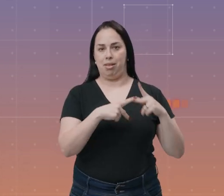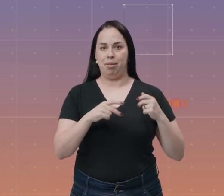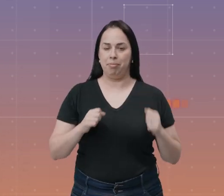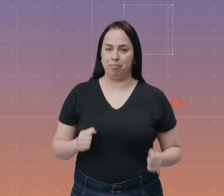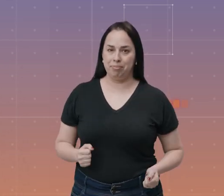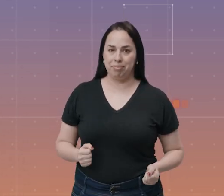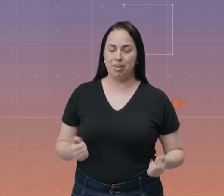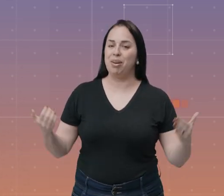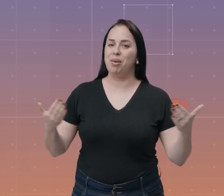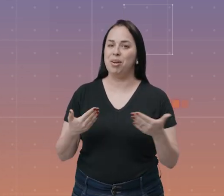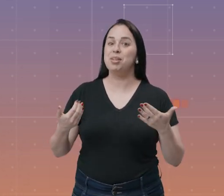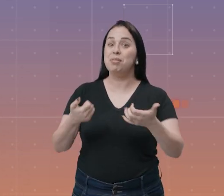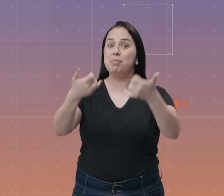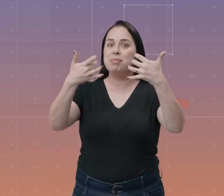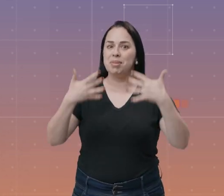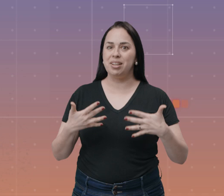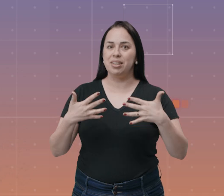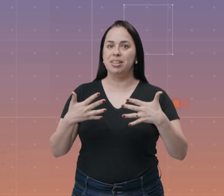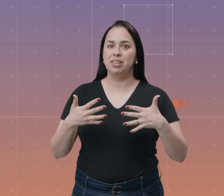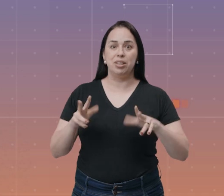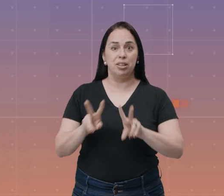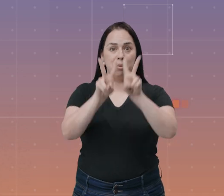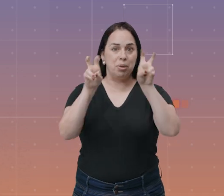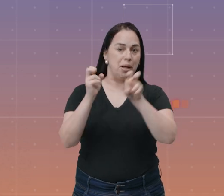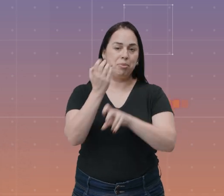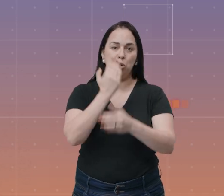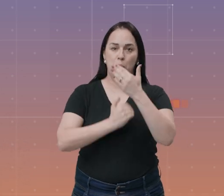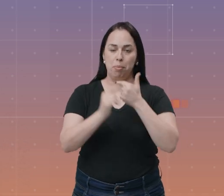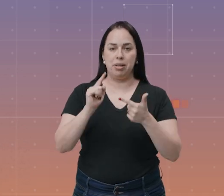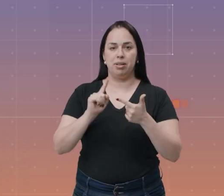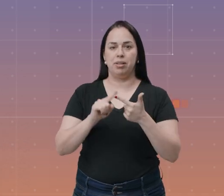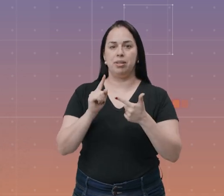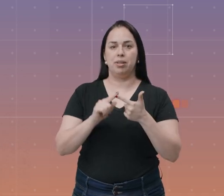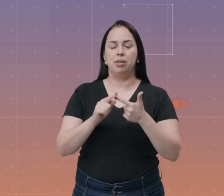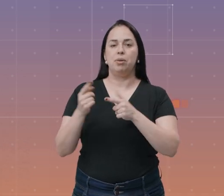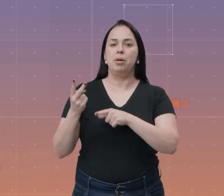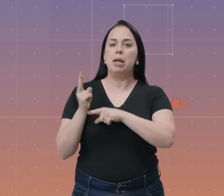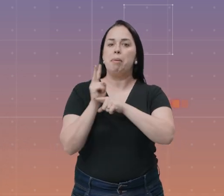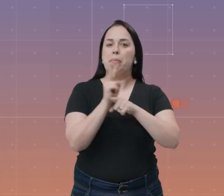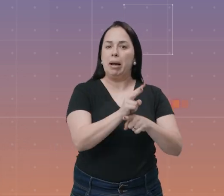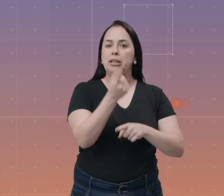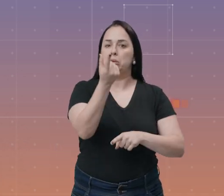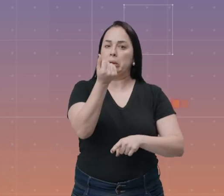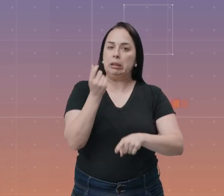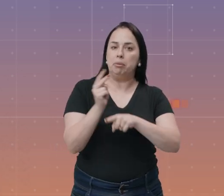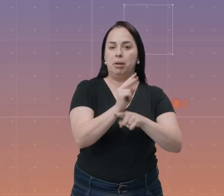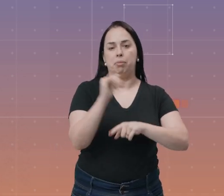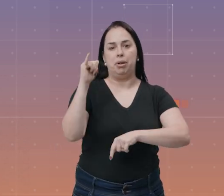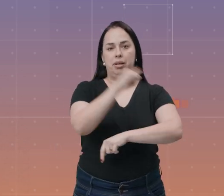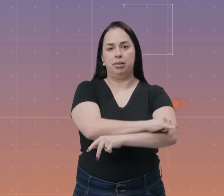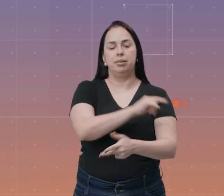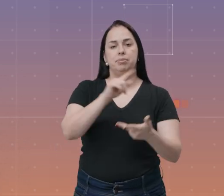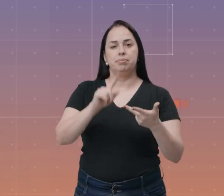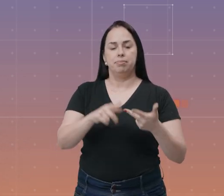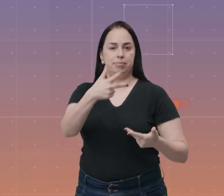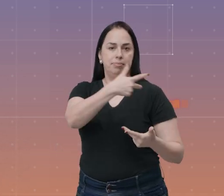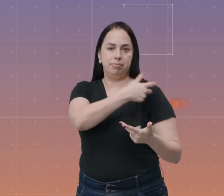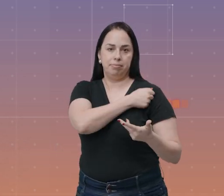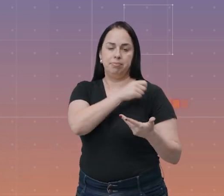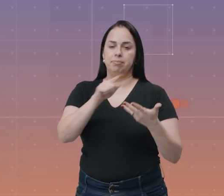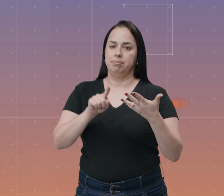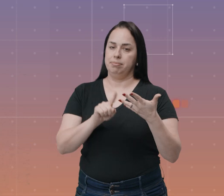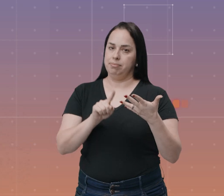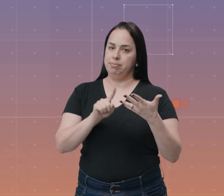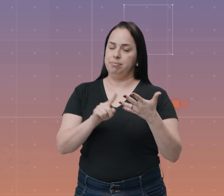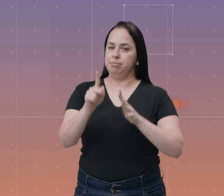dos Campos. Hoje vamos falar sobre hábitos alimentares, financiamento para a Embraer e vacinação. Sem esquecer, é